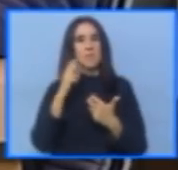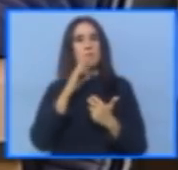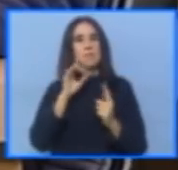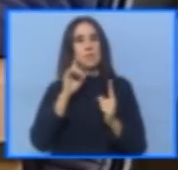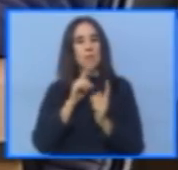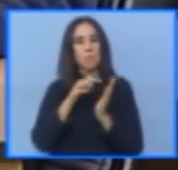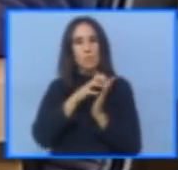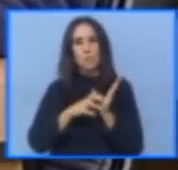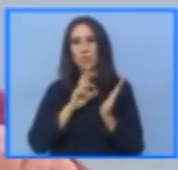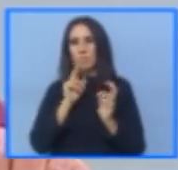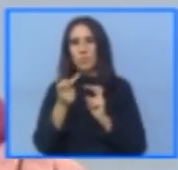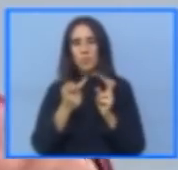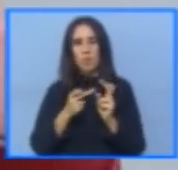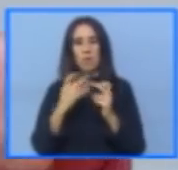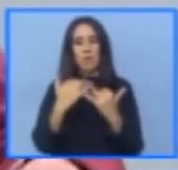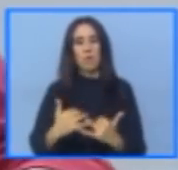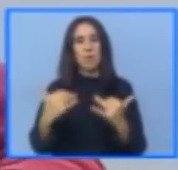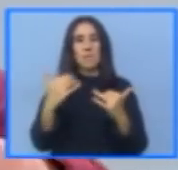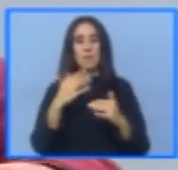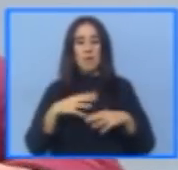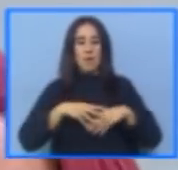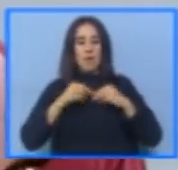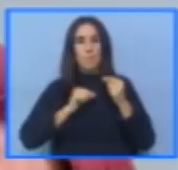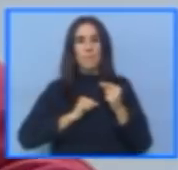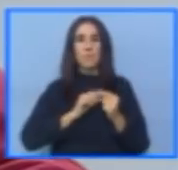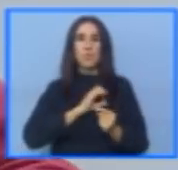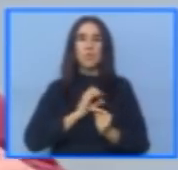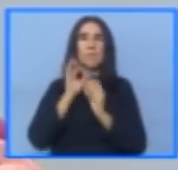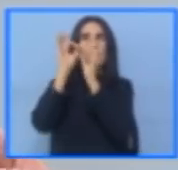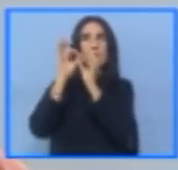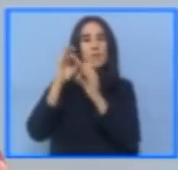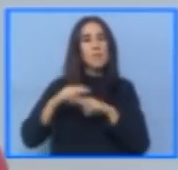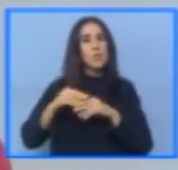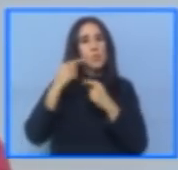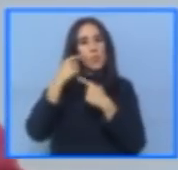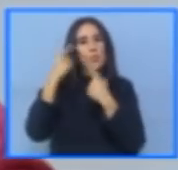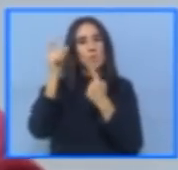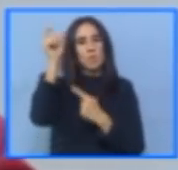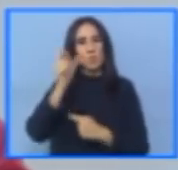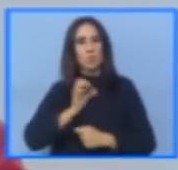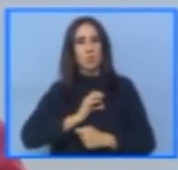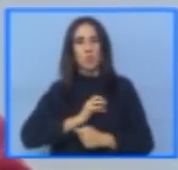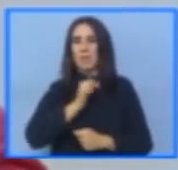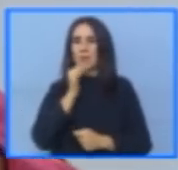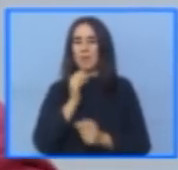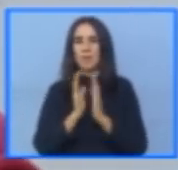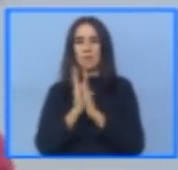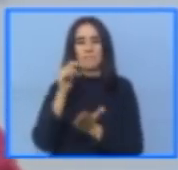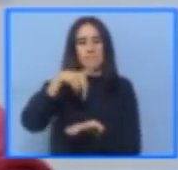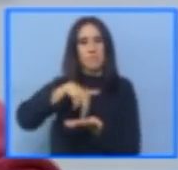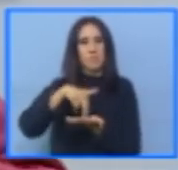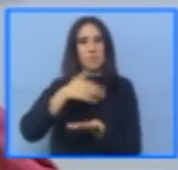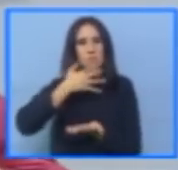salmo responsorial, e assim a minha alma glorifica o Senhor, exulta no Senhor. É sempre a presença de Deus e a